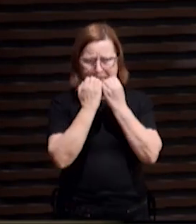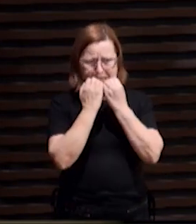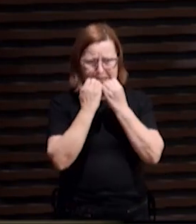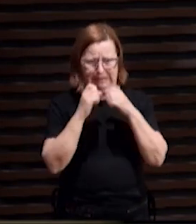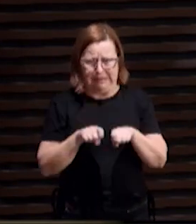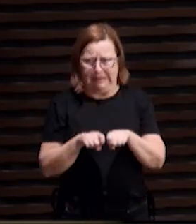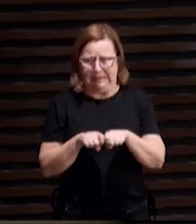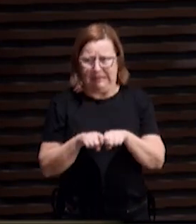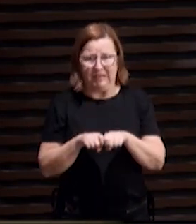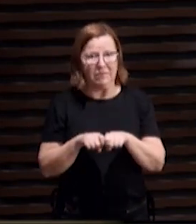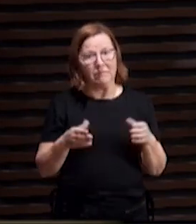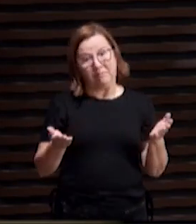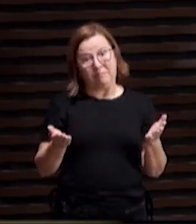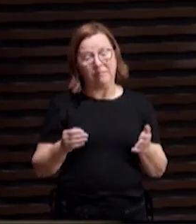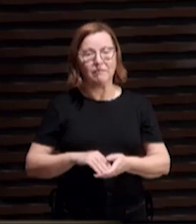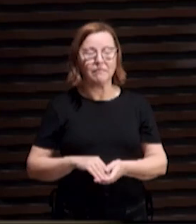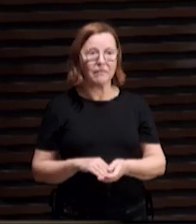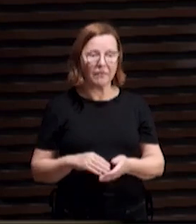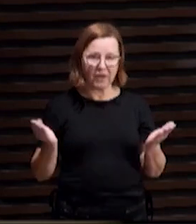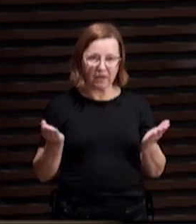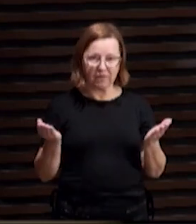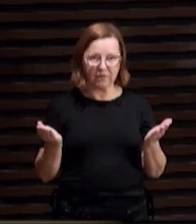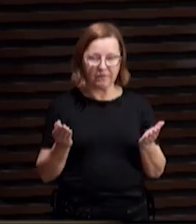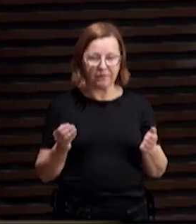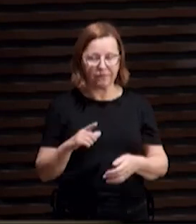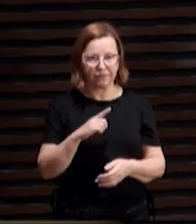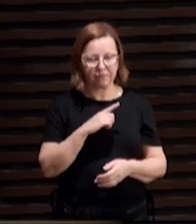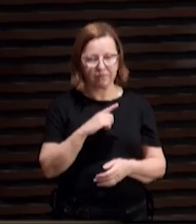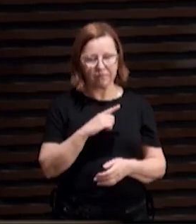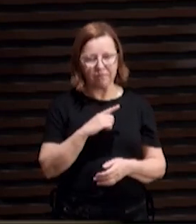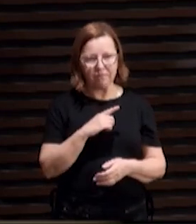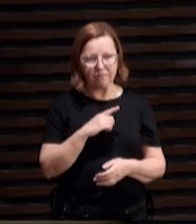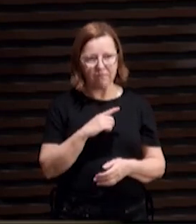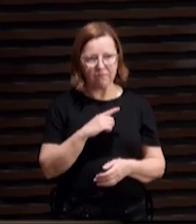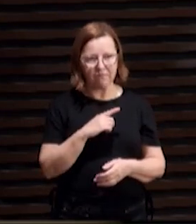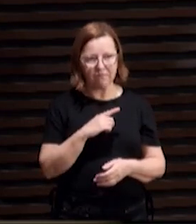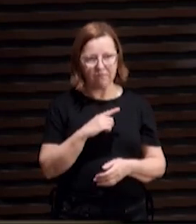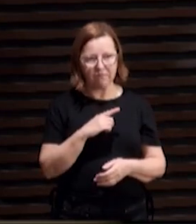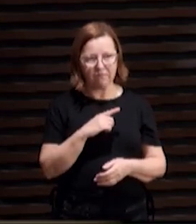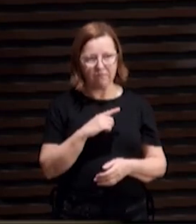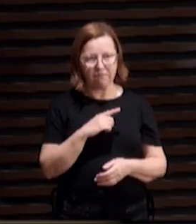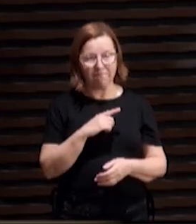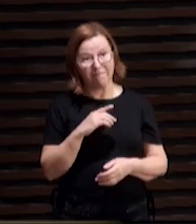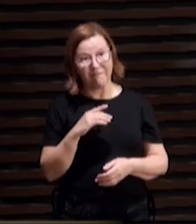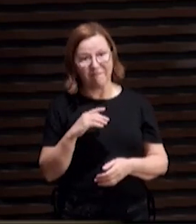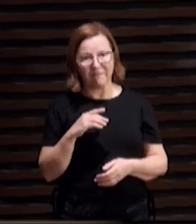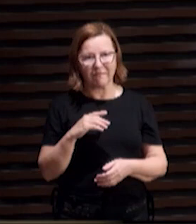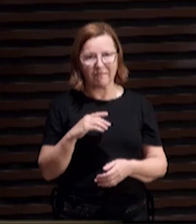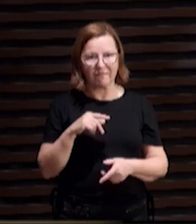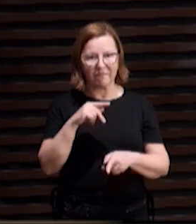mundo. Ainda agora existe uma ameaça de que virá